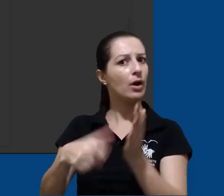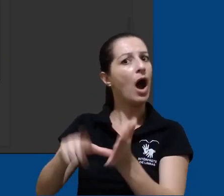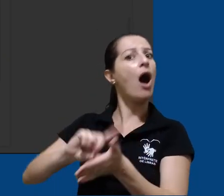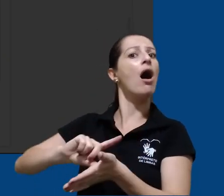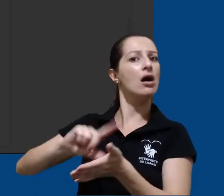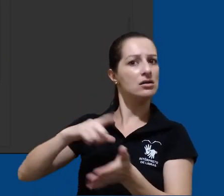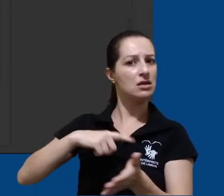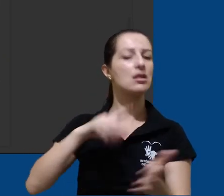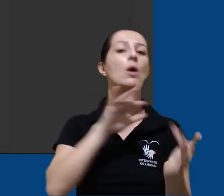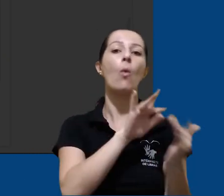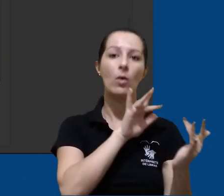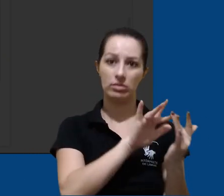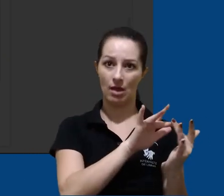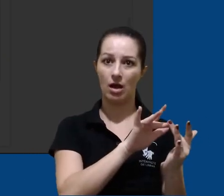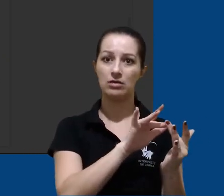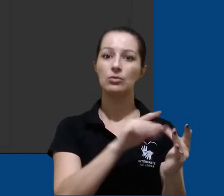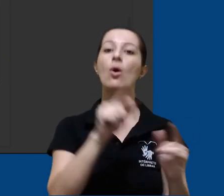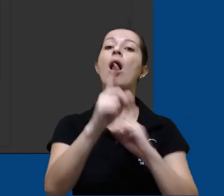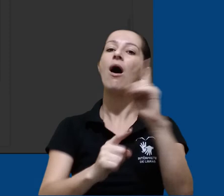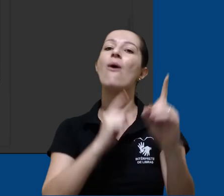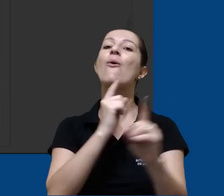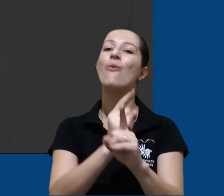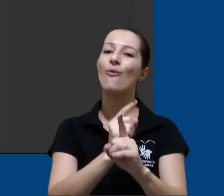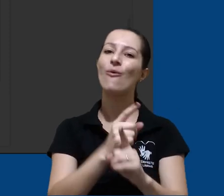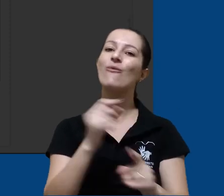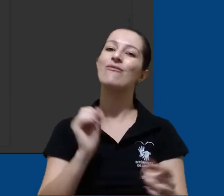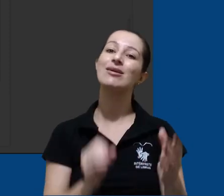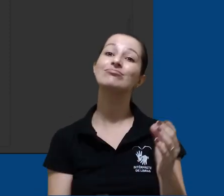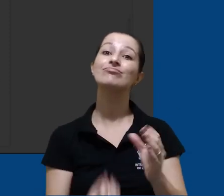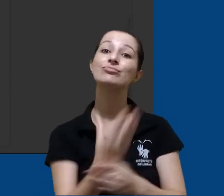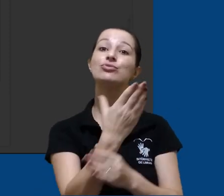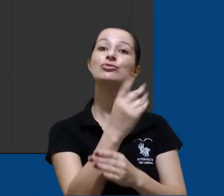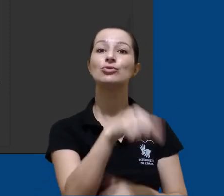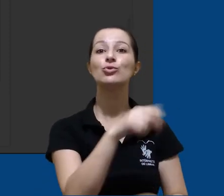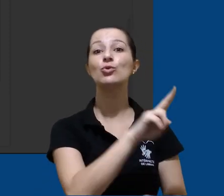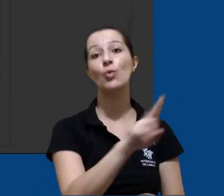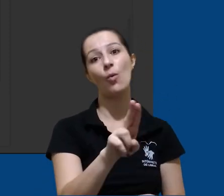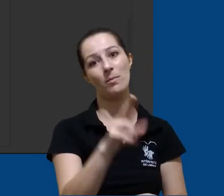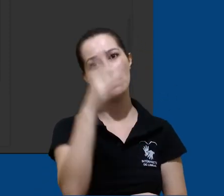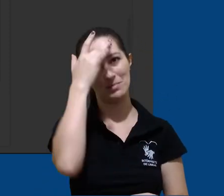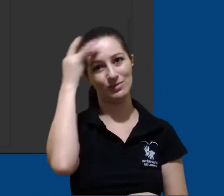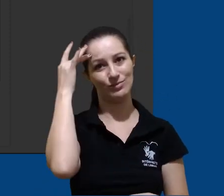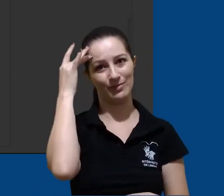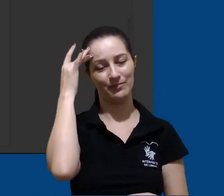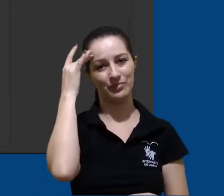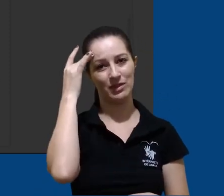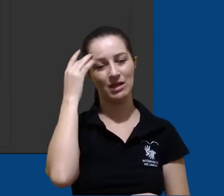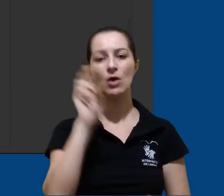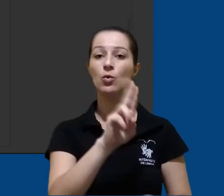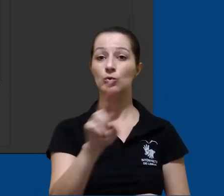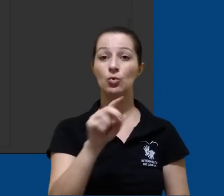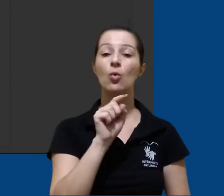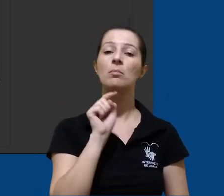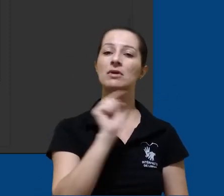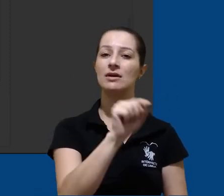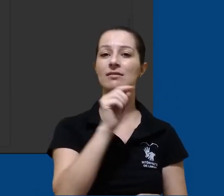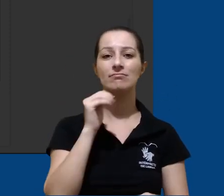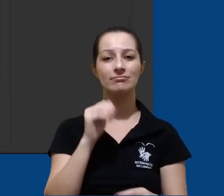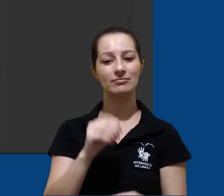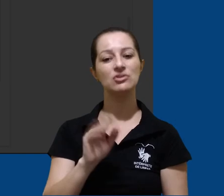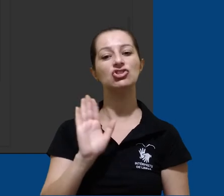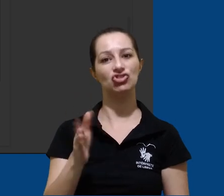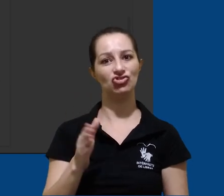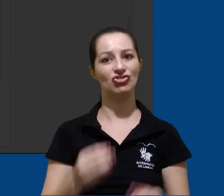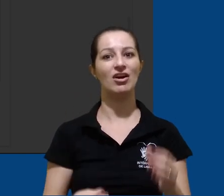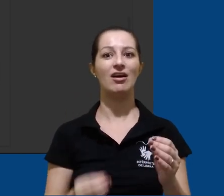e-mail para essa pessoa ou ela se encontra na sua lista de contatos o google irá te sugerir o nome dela conforme você digita passa aqui